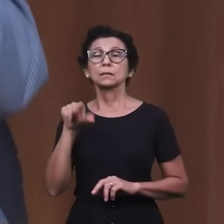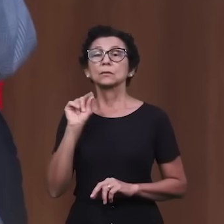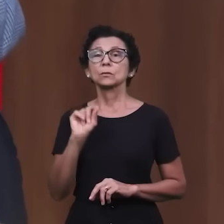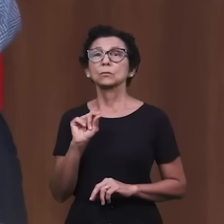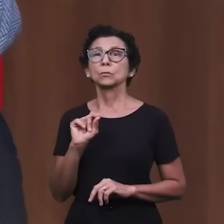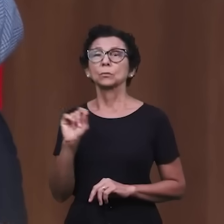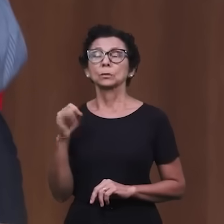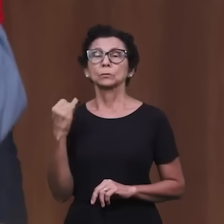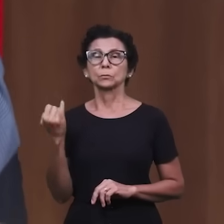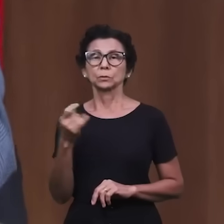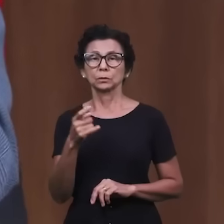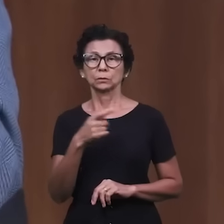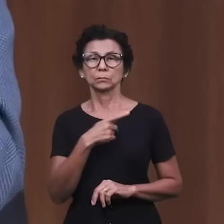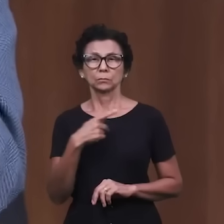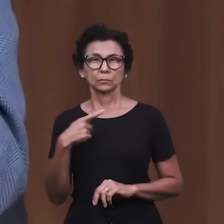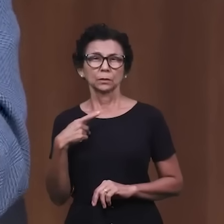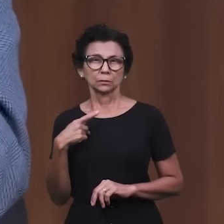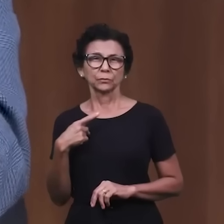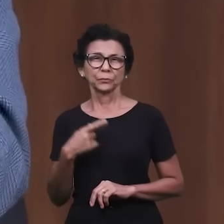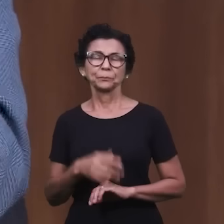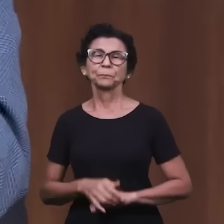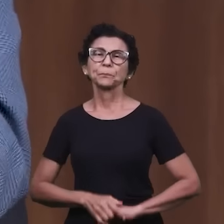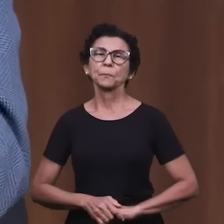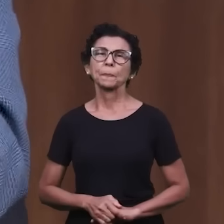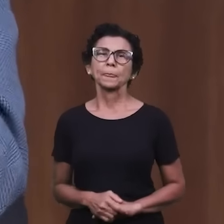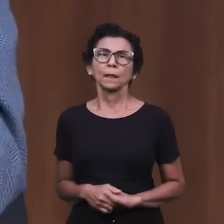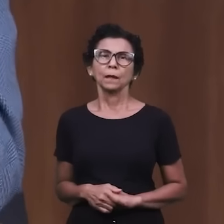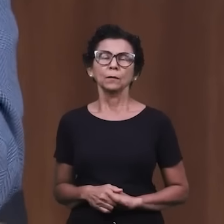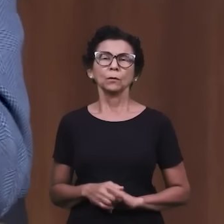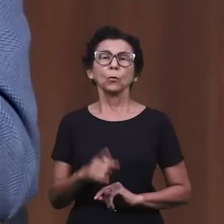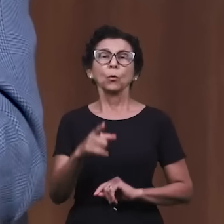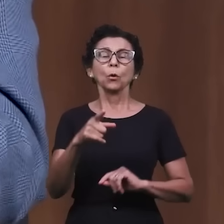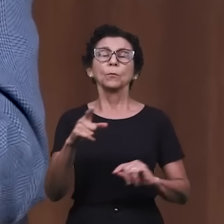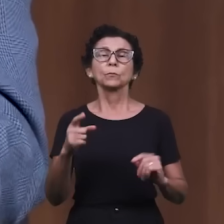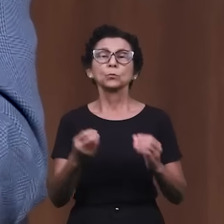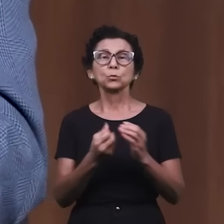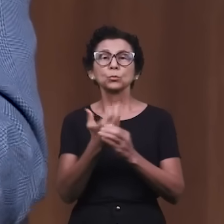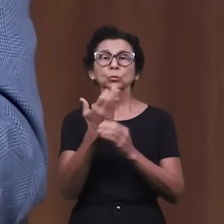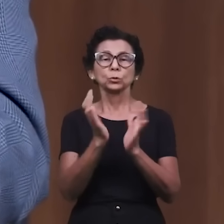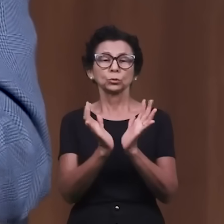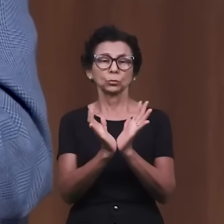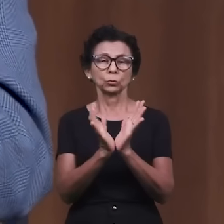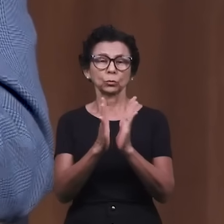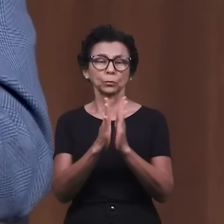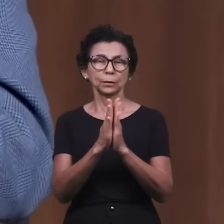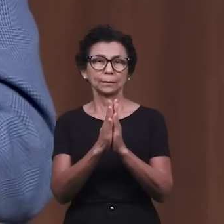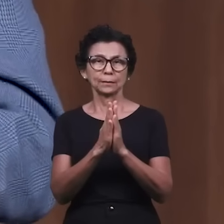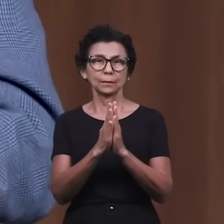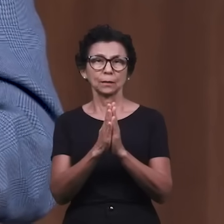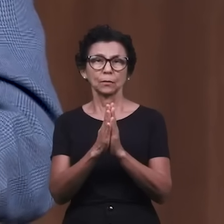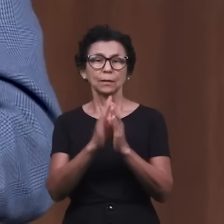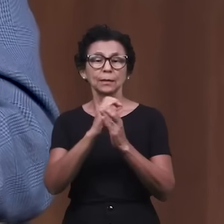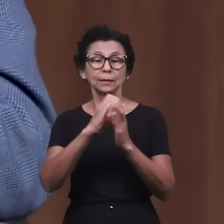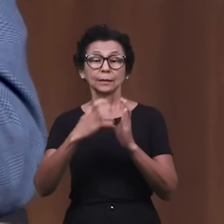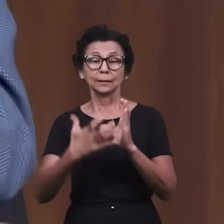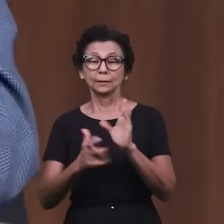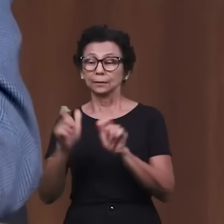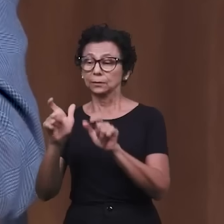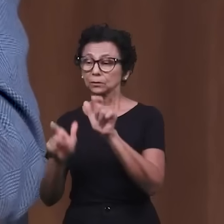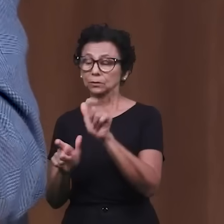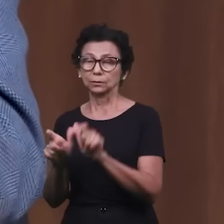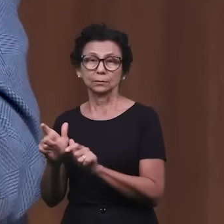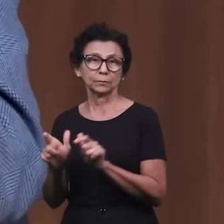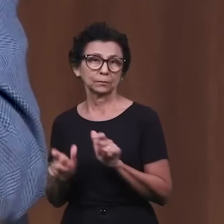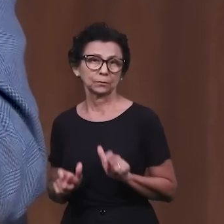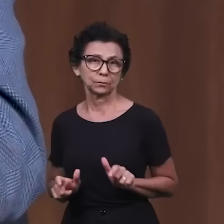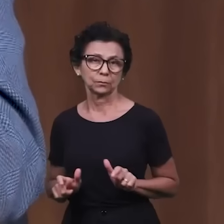isso é importante para os pastores que estão ouvindo, como é que você forma o grupo de intercessão e como é que você... No